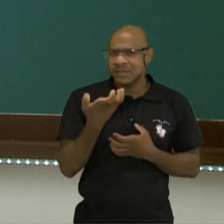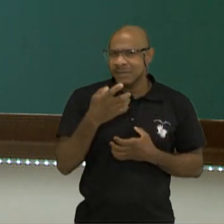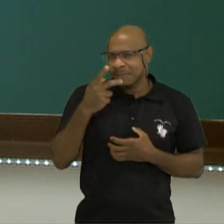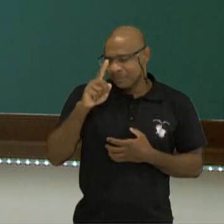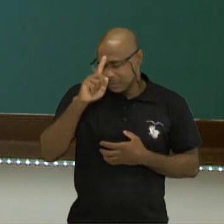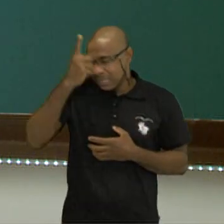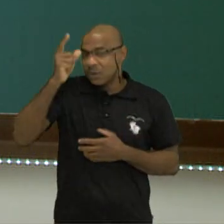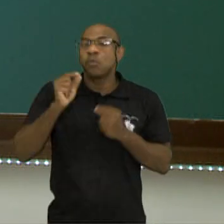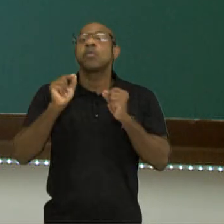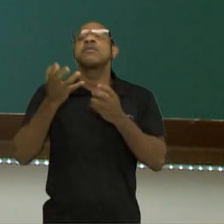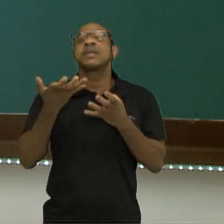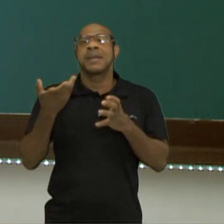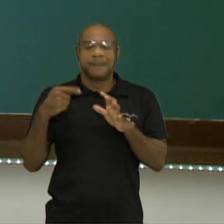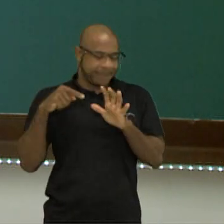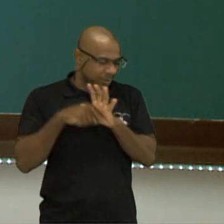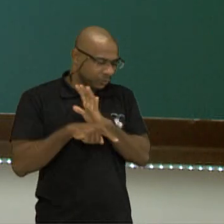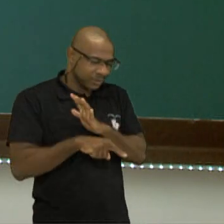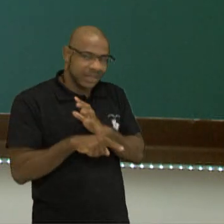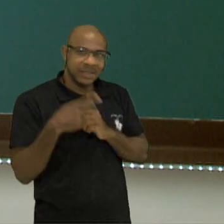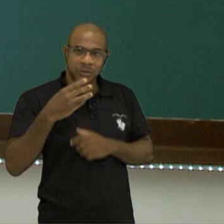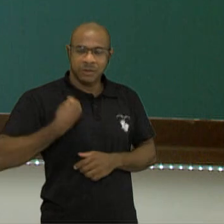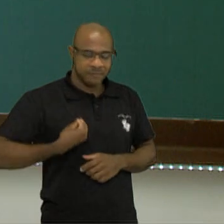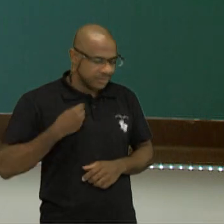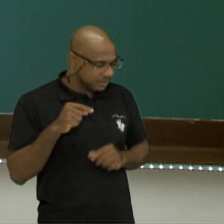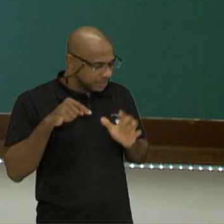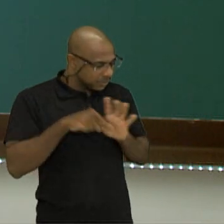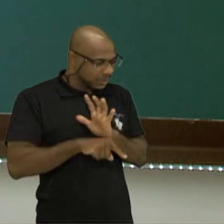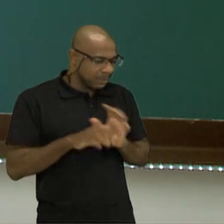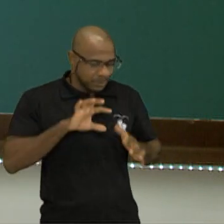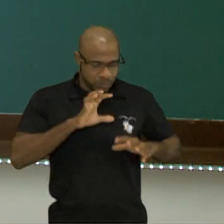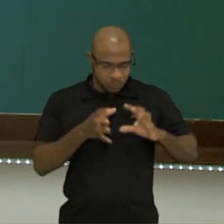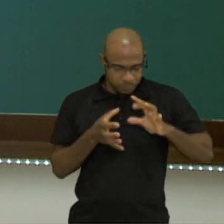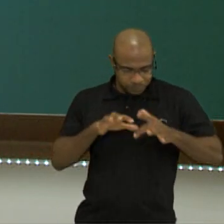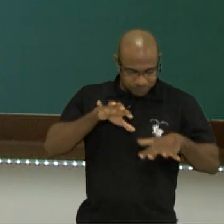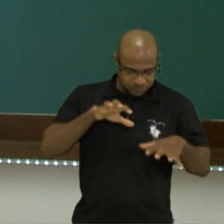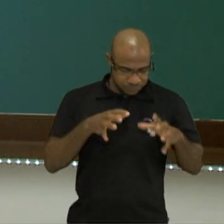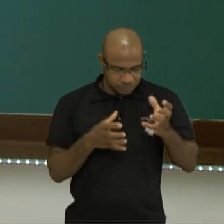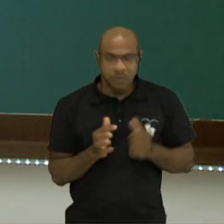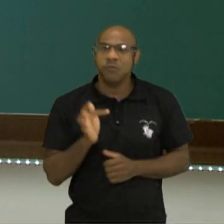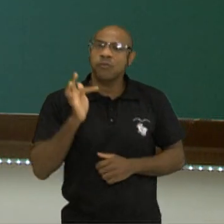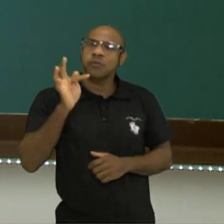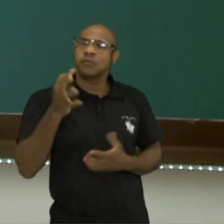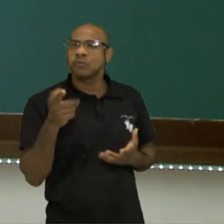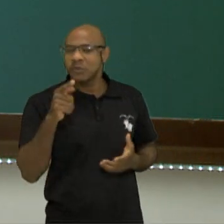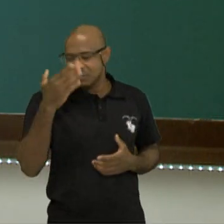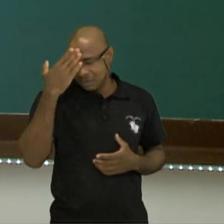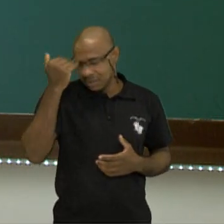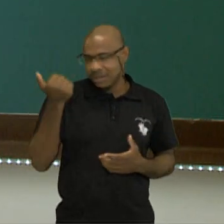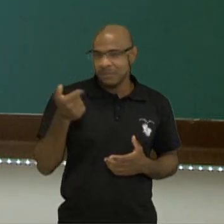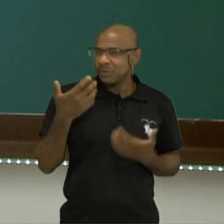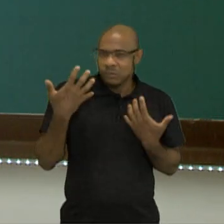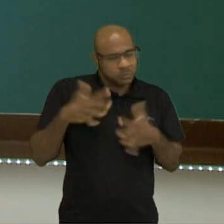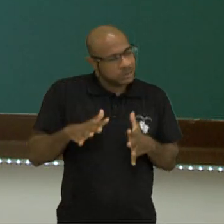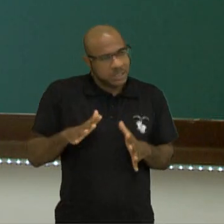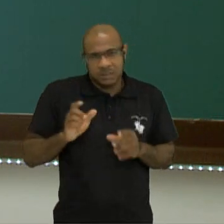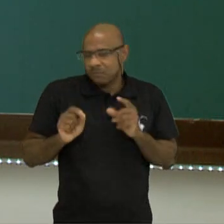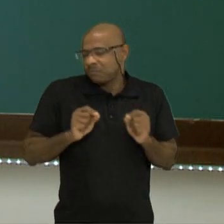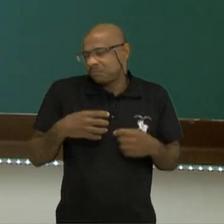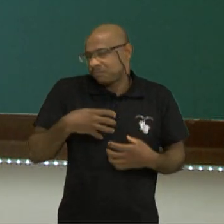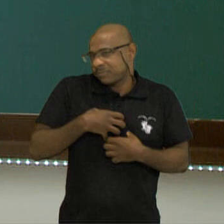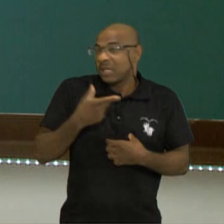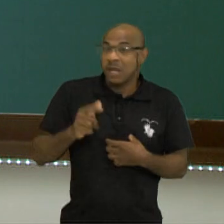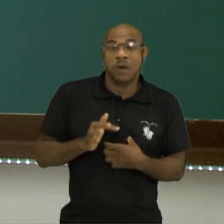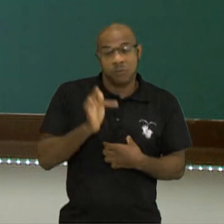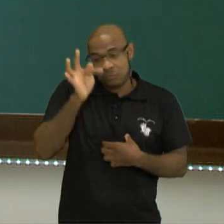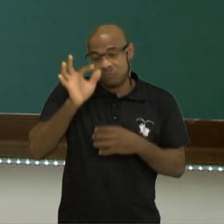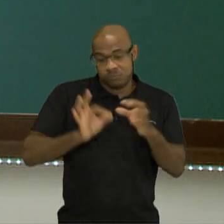sua vida? Se você não tiver, você pode treinar também coisas que você já sabe que você não quer. É uma forma de planejar